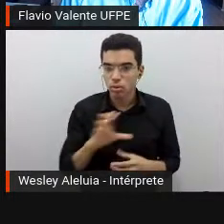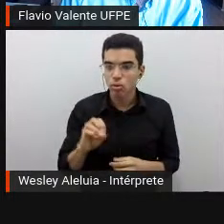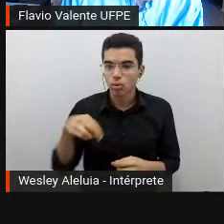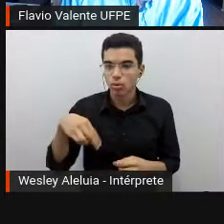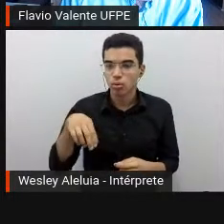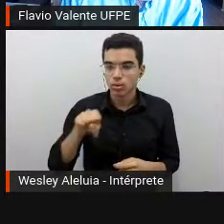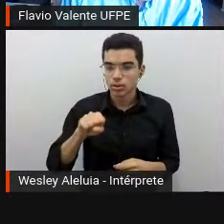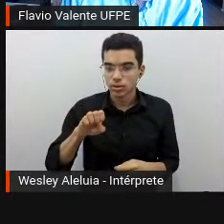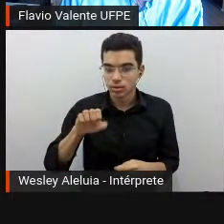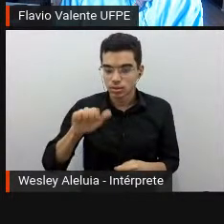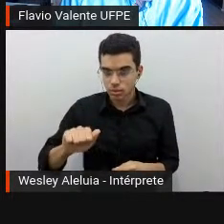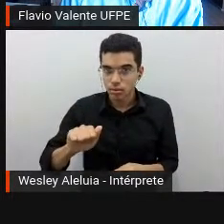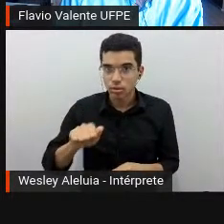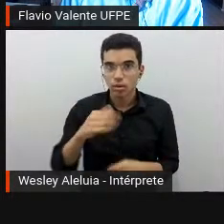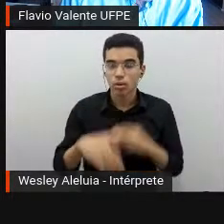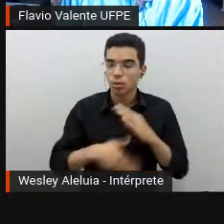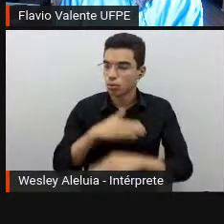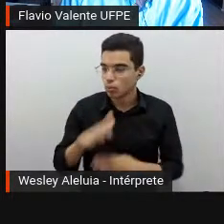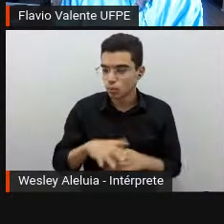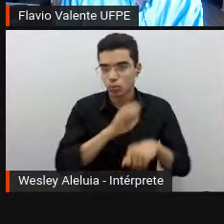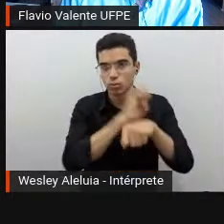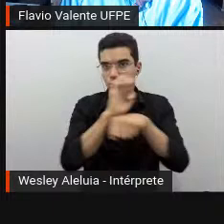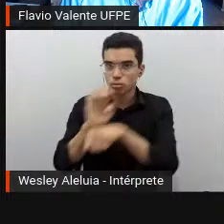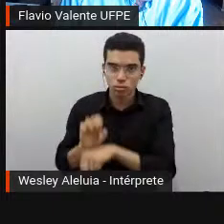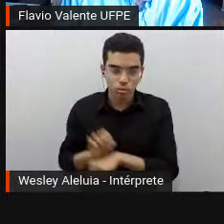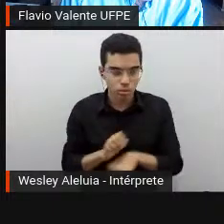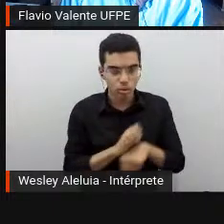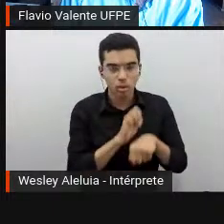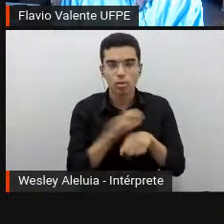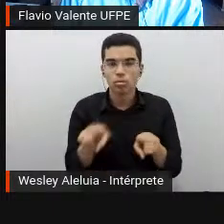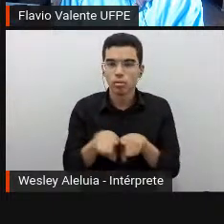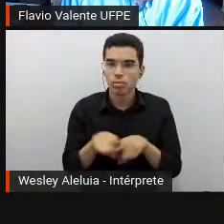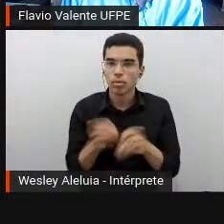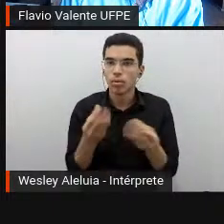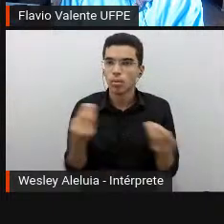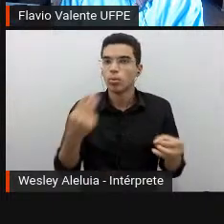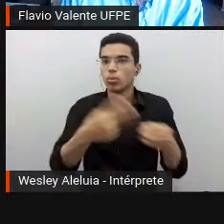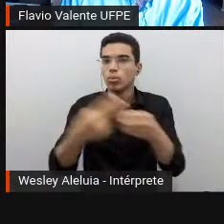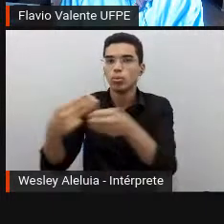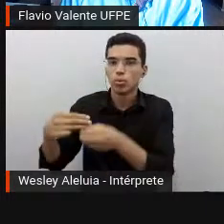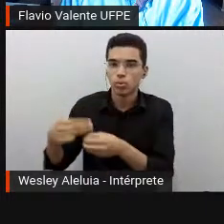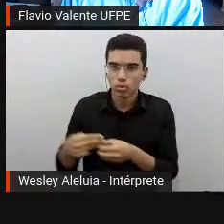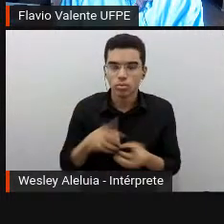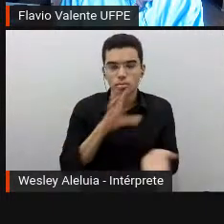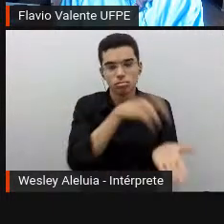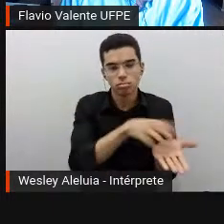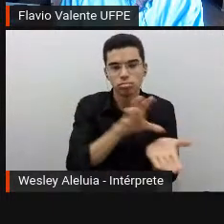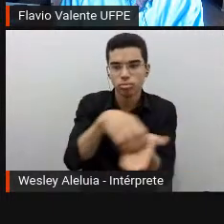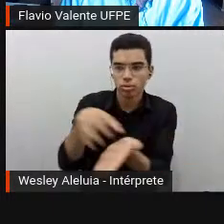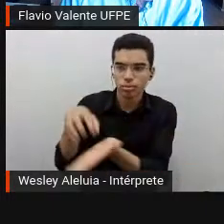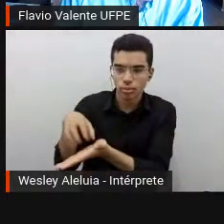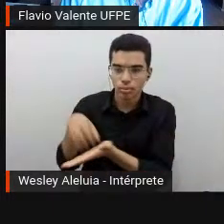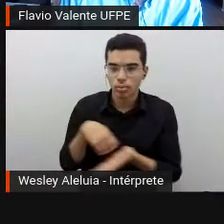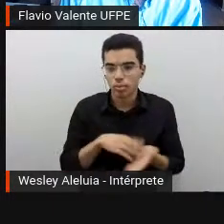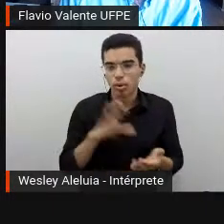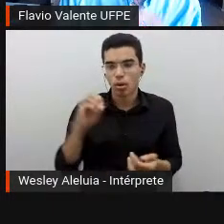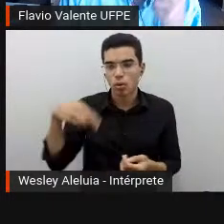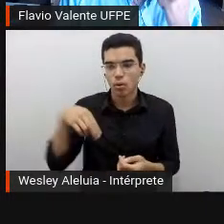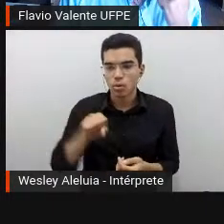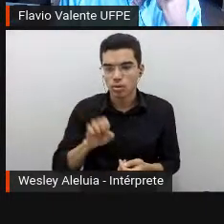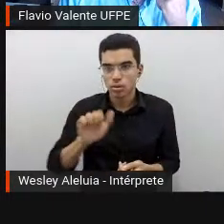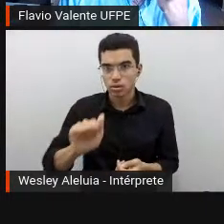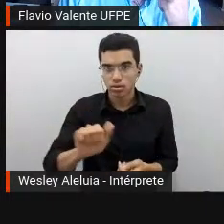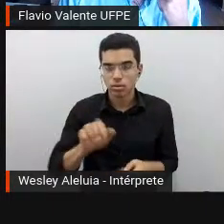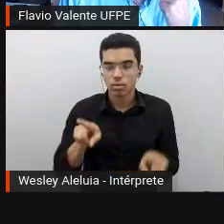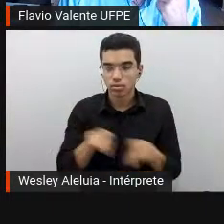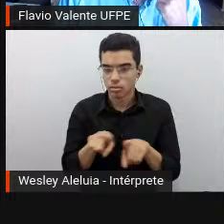Federal, em uma grande parcela dos municípios também, foram instituídos conselhos municipais de segurança alimentar e